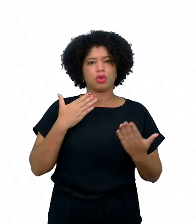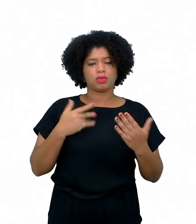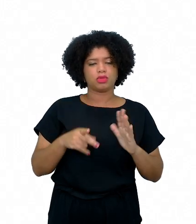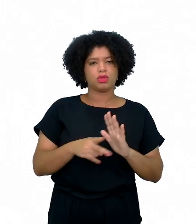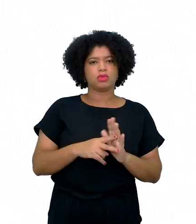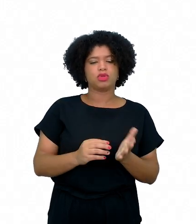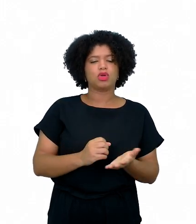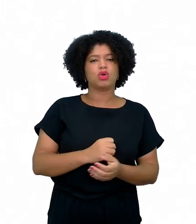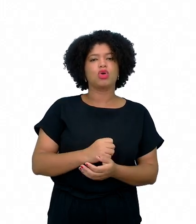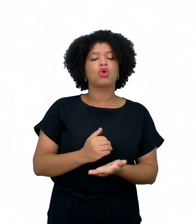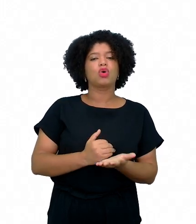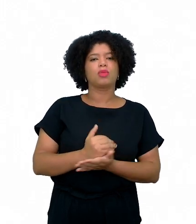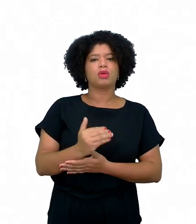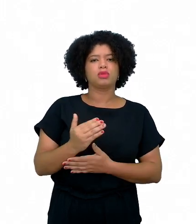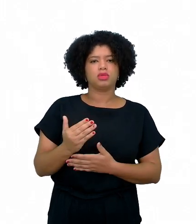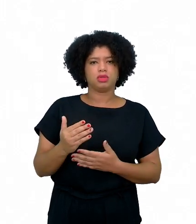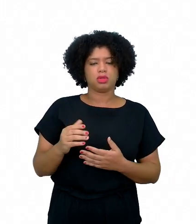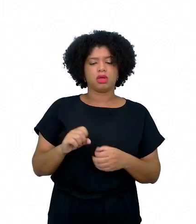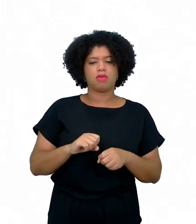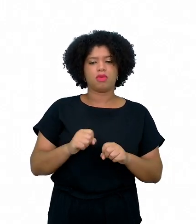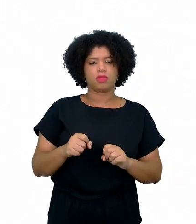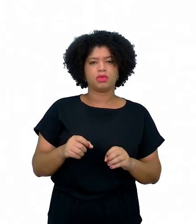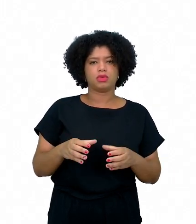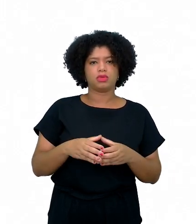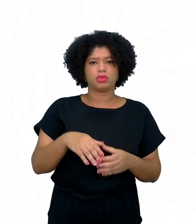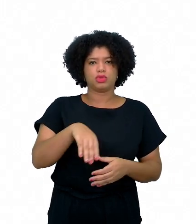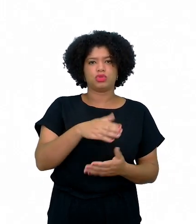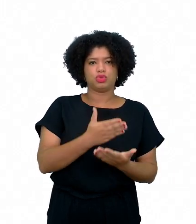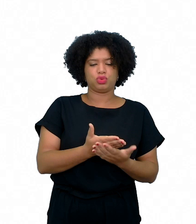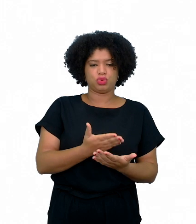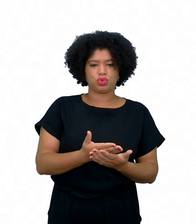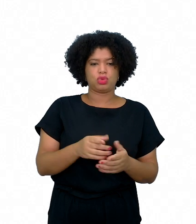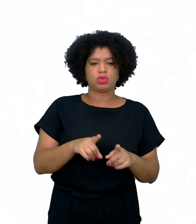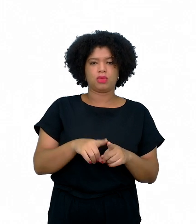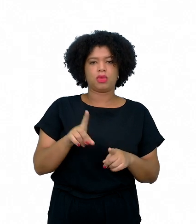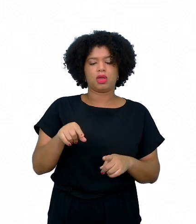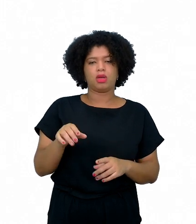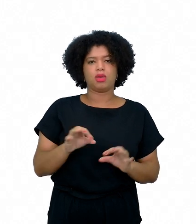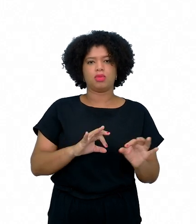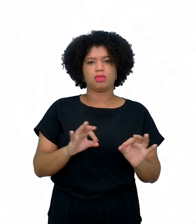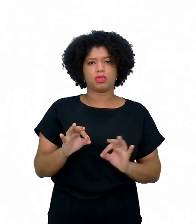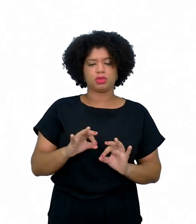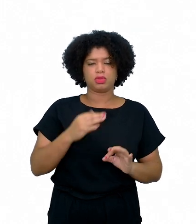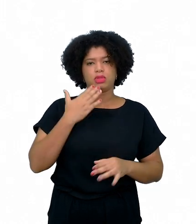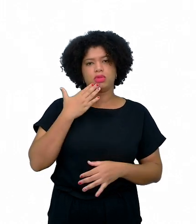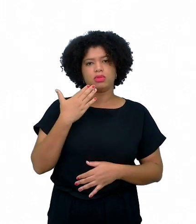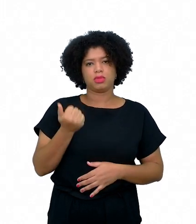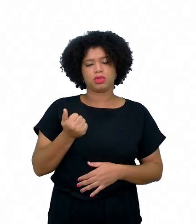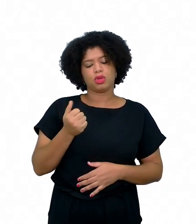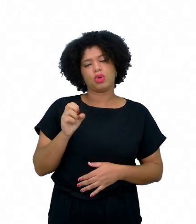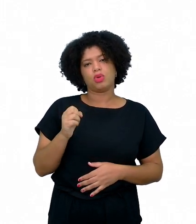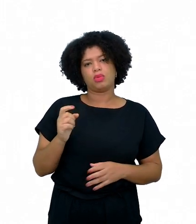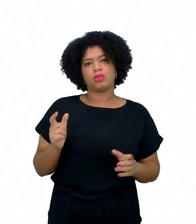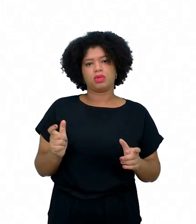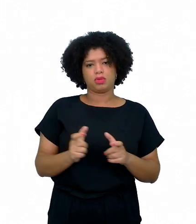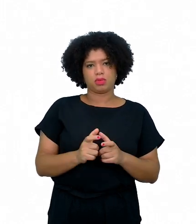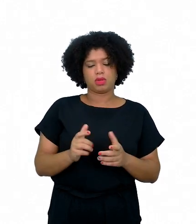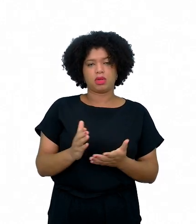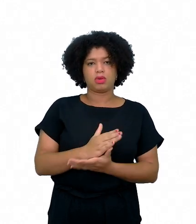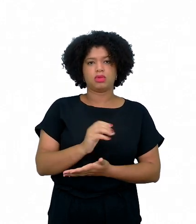início dos nossos estudos, como pode ser um projeto maior, e eu posso trazer